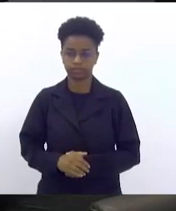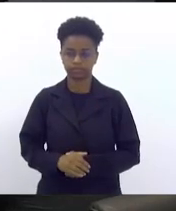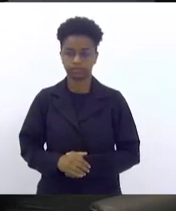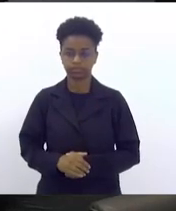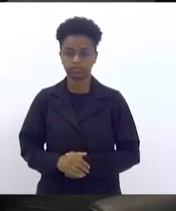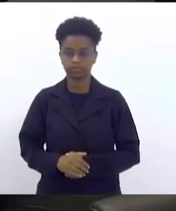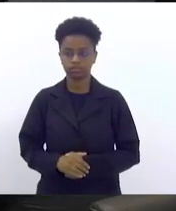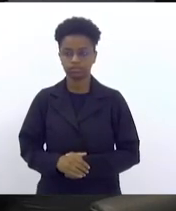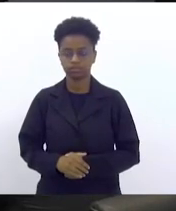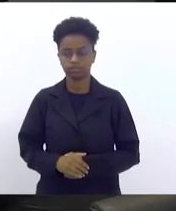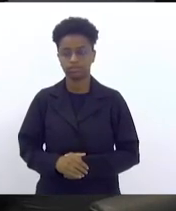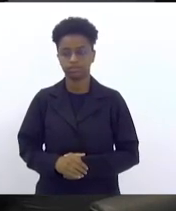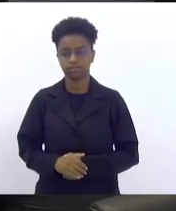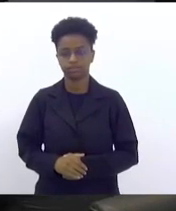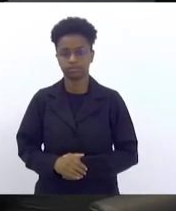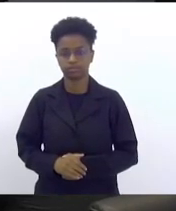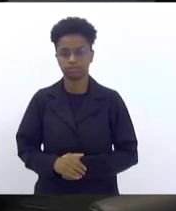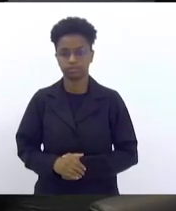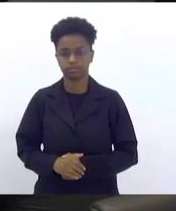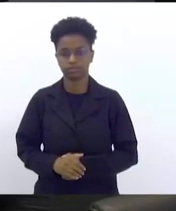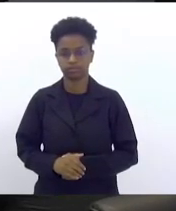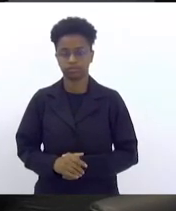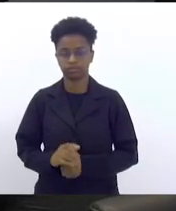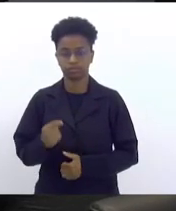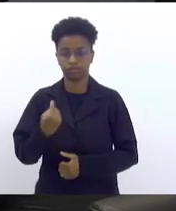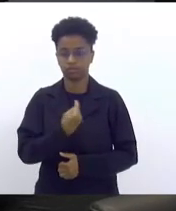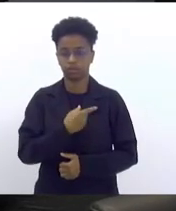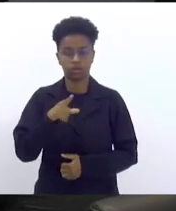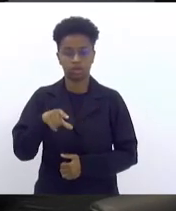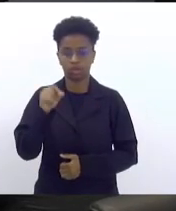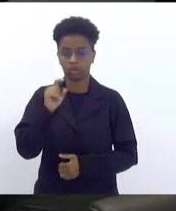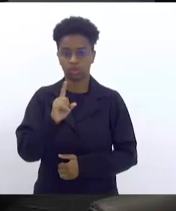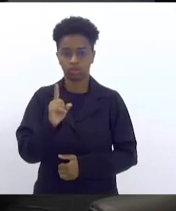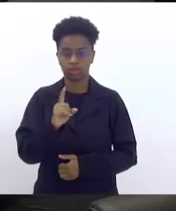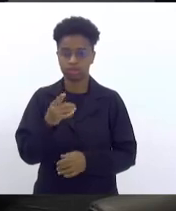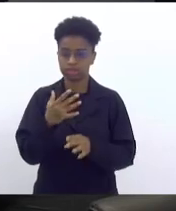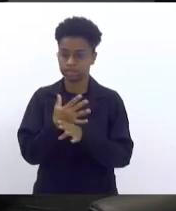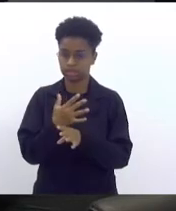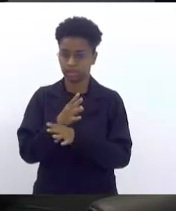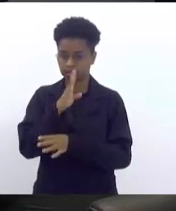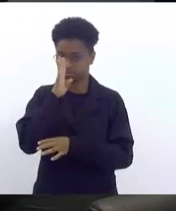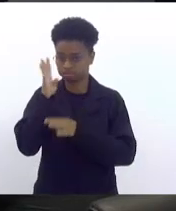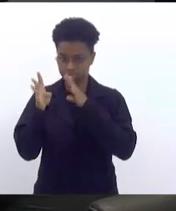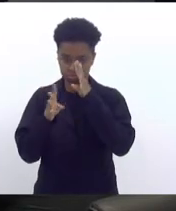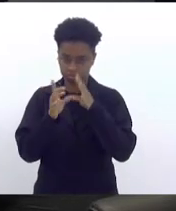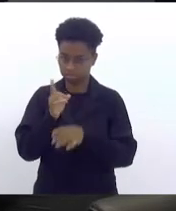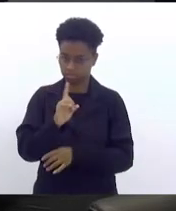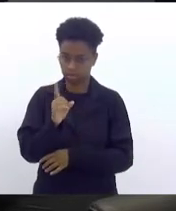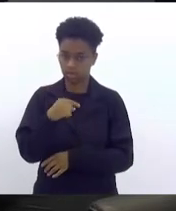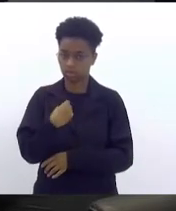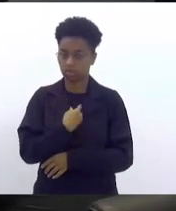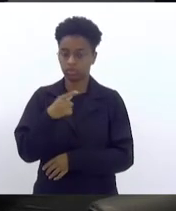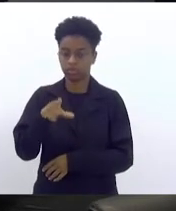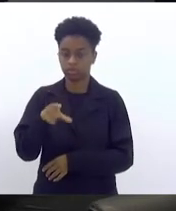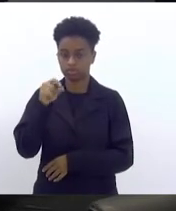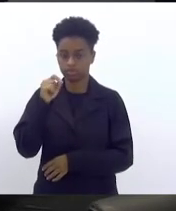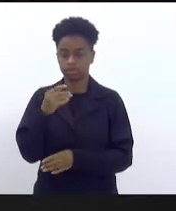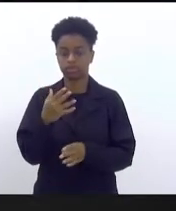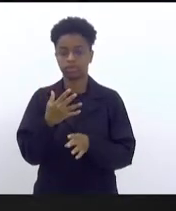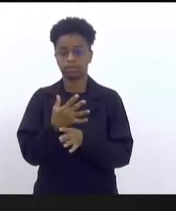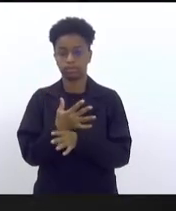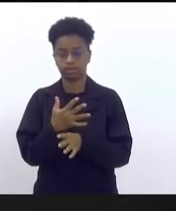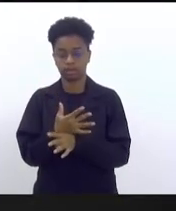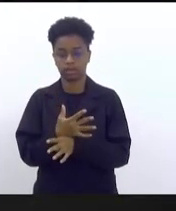não não escolhemos os municípios por algo aleatório pelo contrário Nós escolhemos os municípios